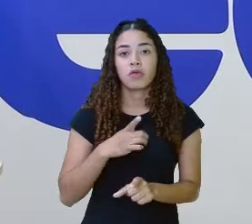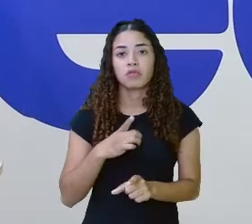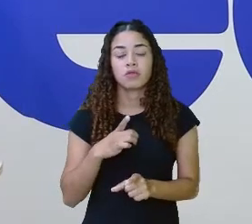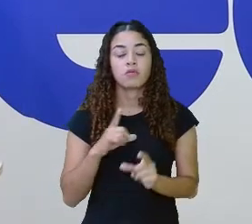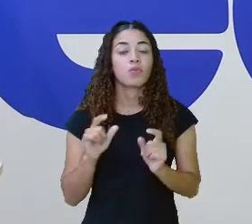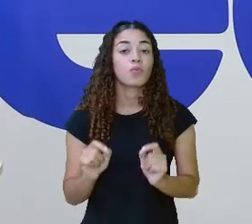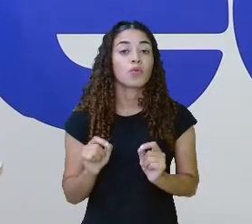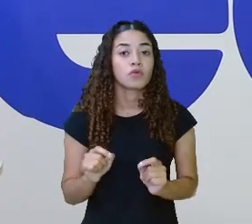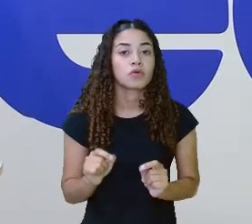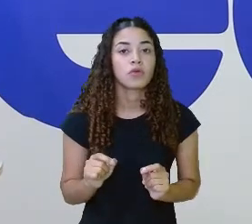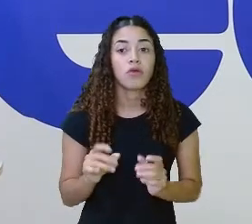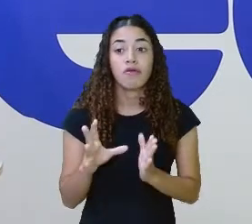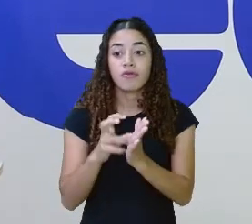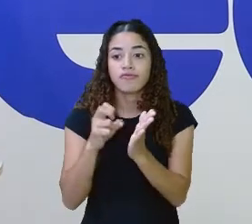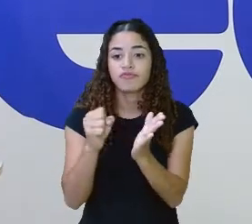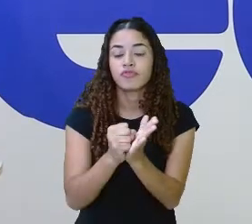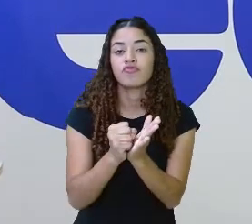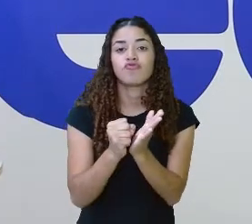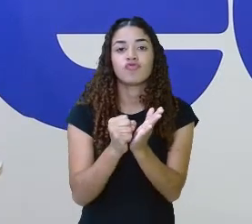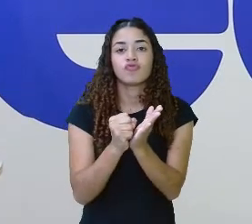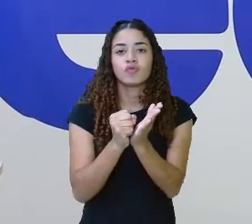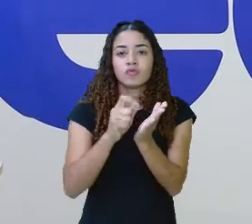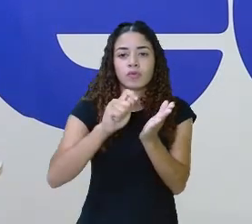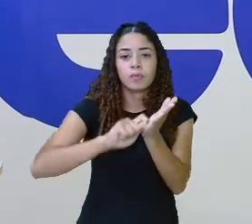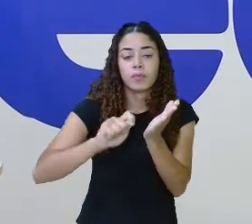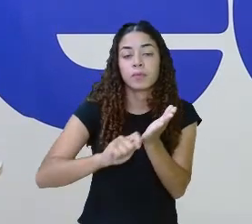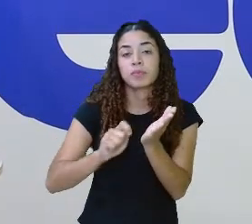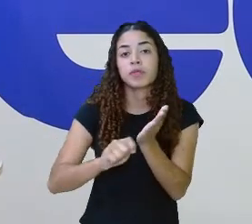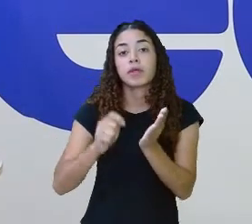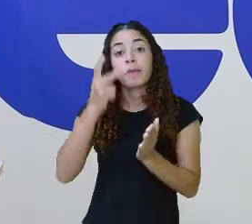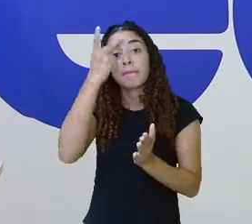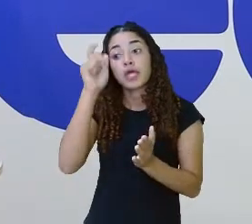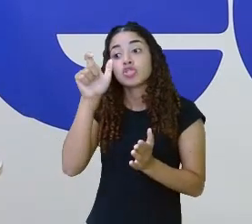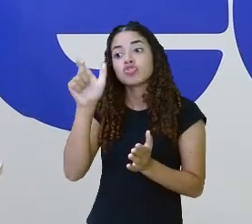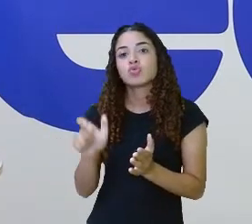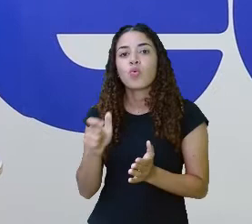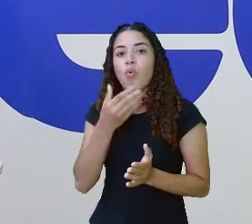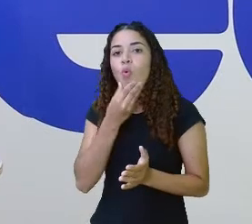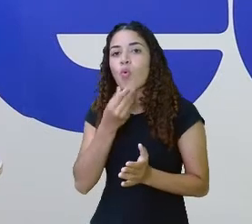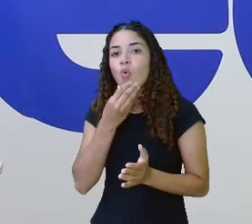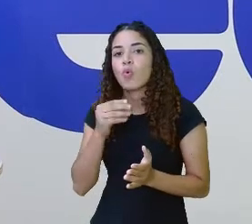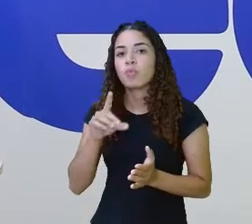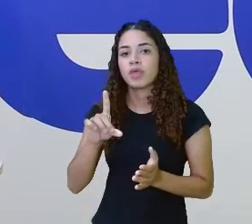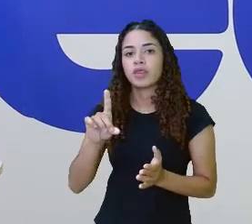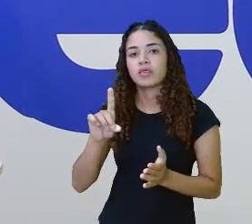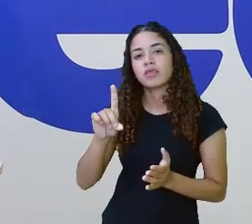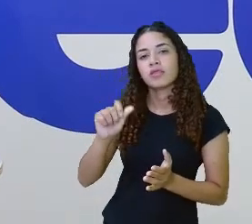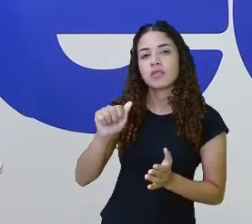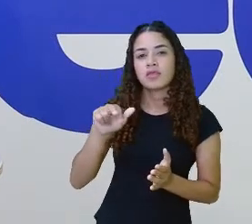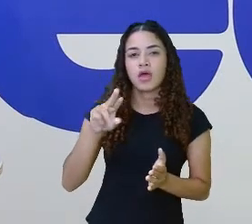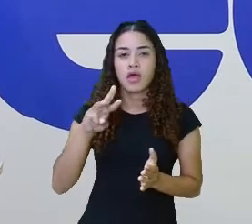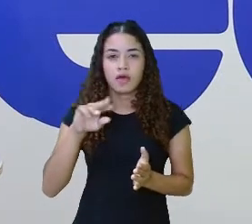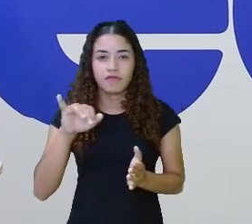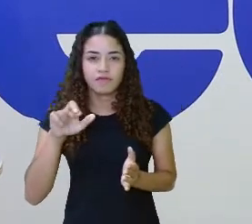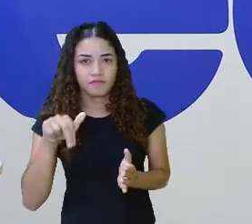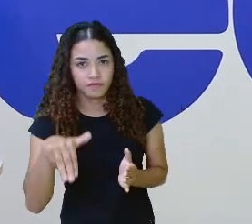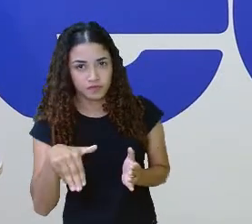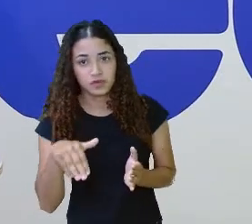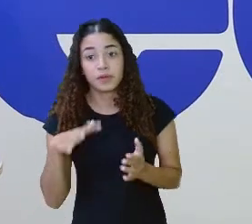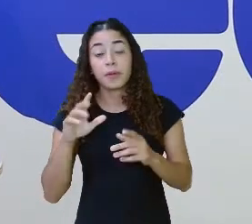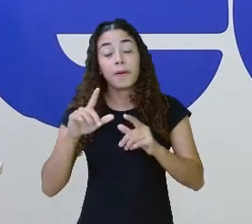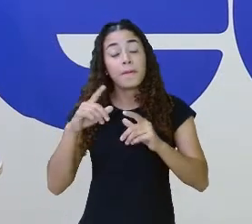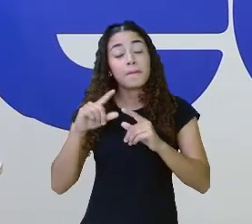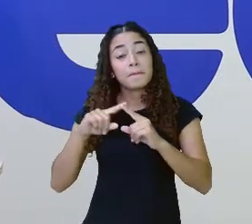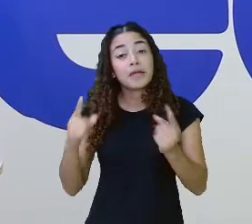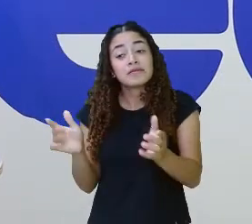né? Registro, rabisco também de Darwin, mas a gente sabe que a equipe toda ajudou. Ele estava no